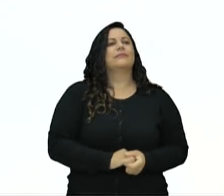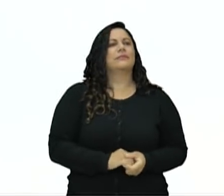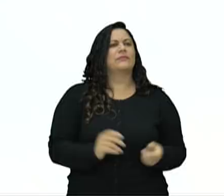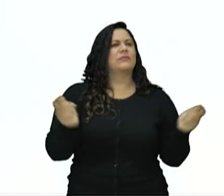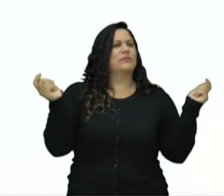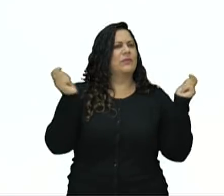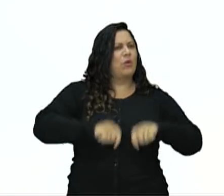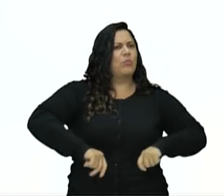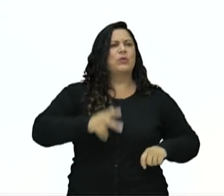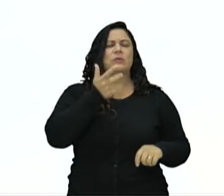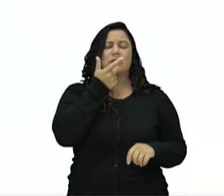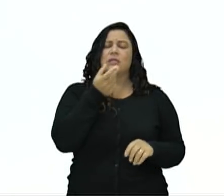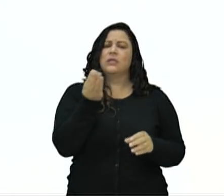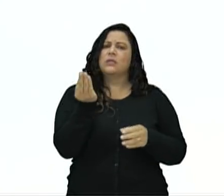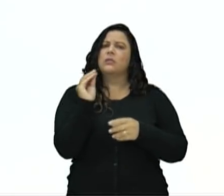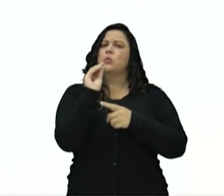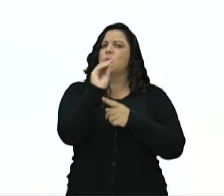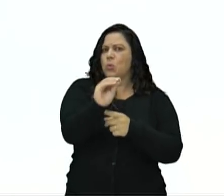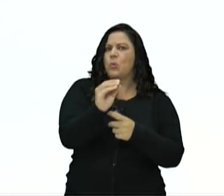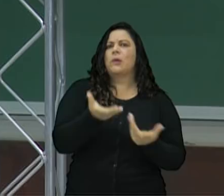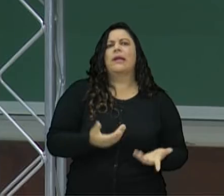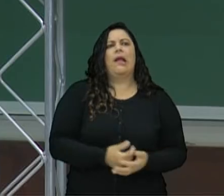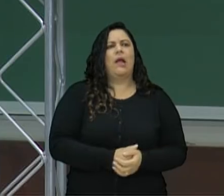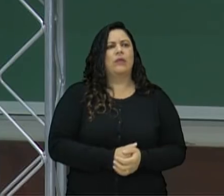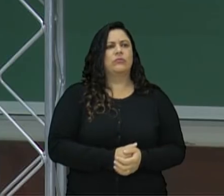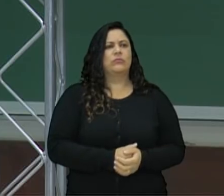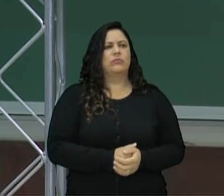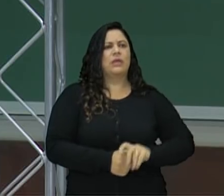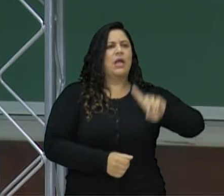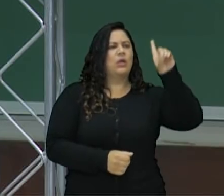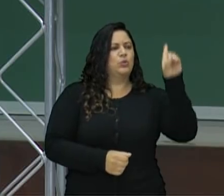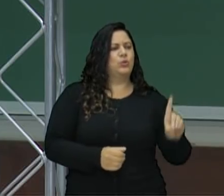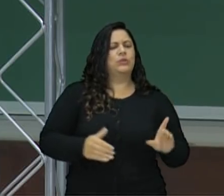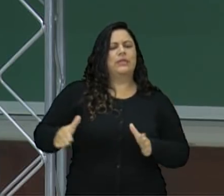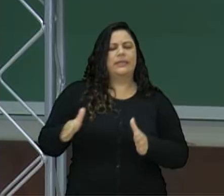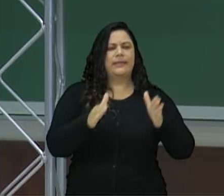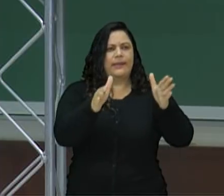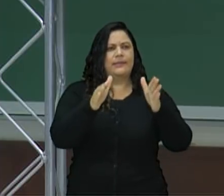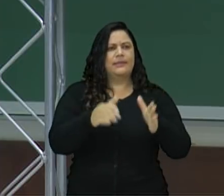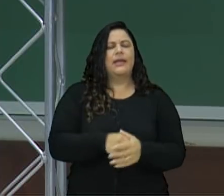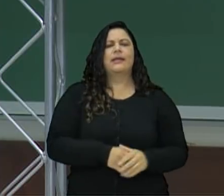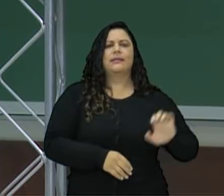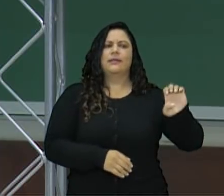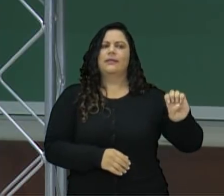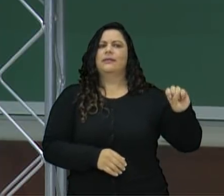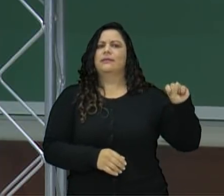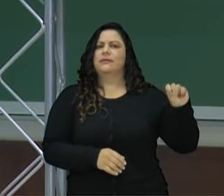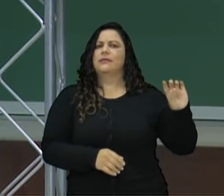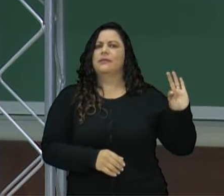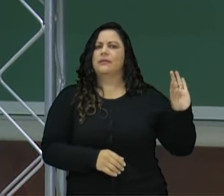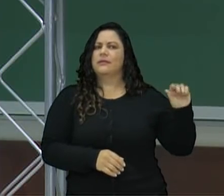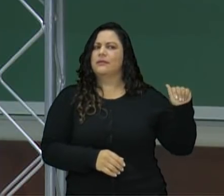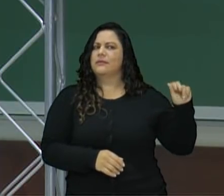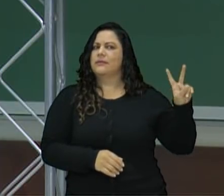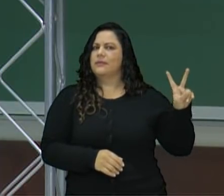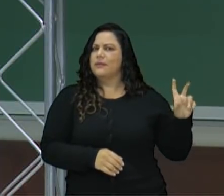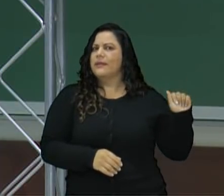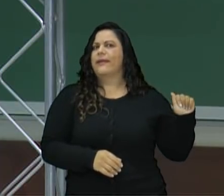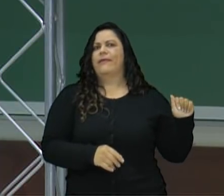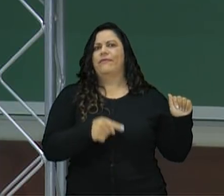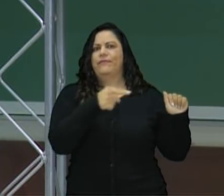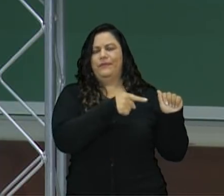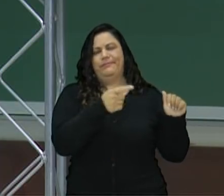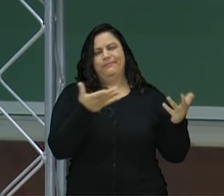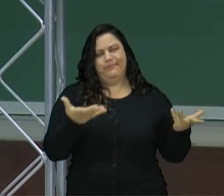esquerda estava a chuva. Mas, por uma questão ali de estética da escrita, não é necessário você estar escrevendo o